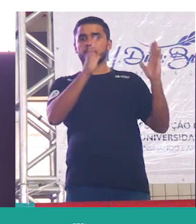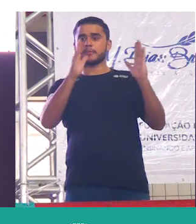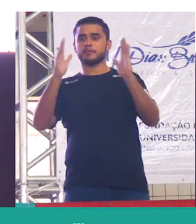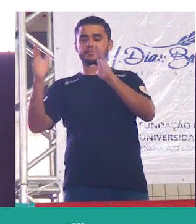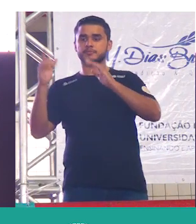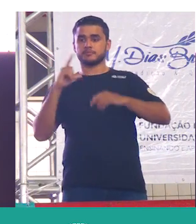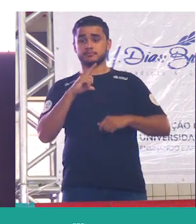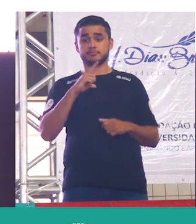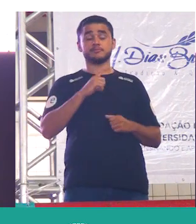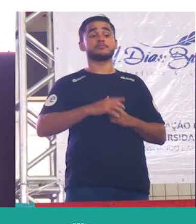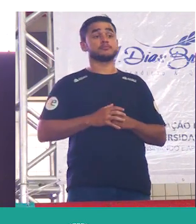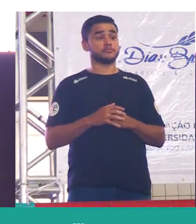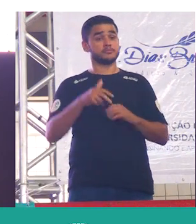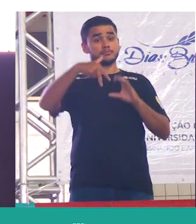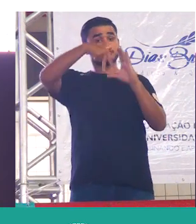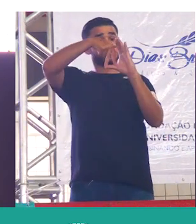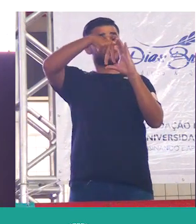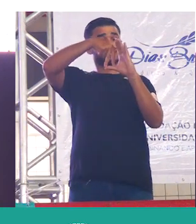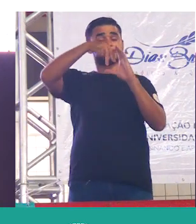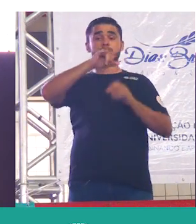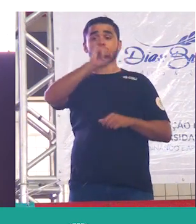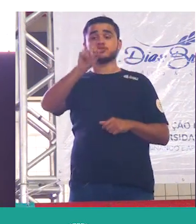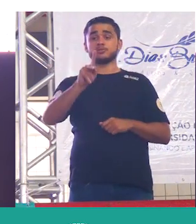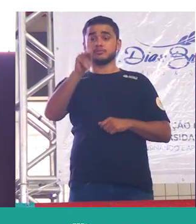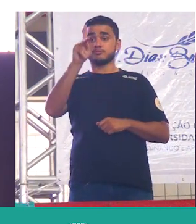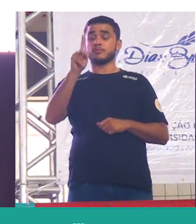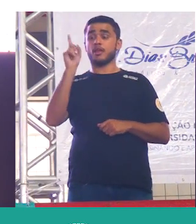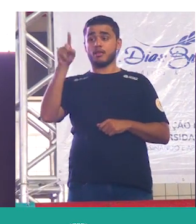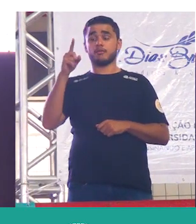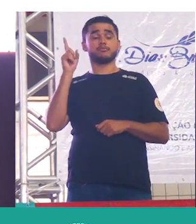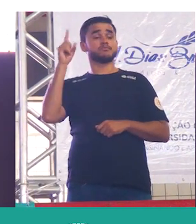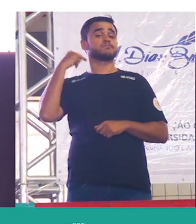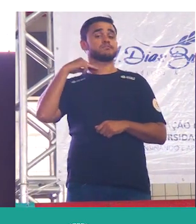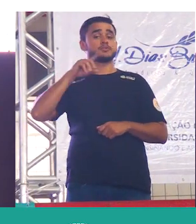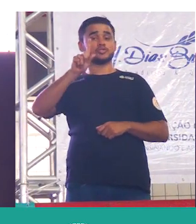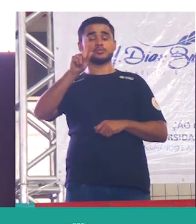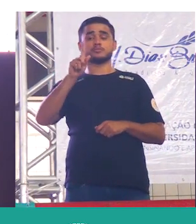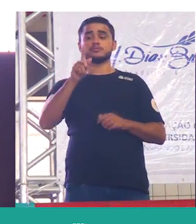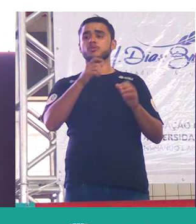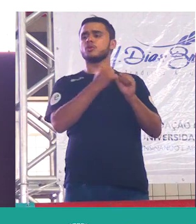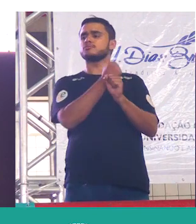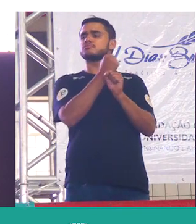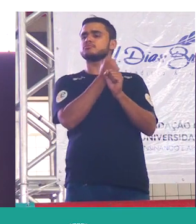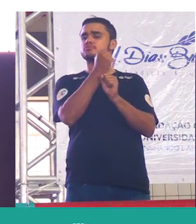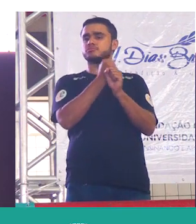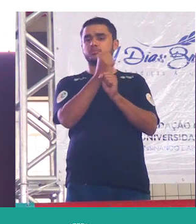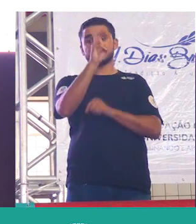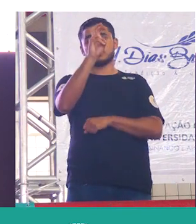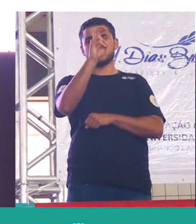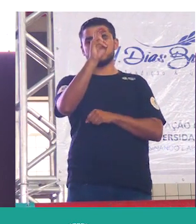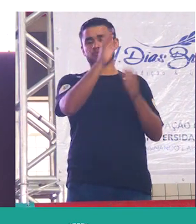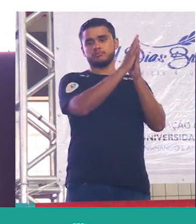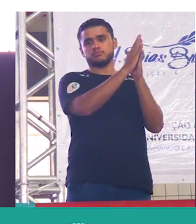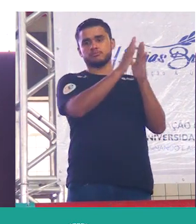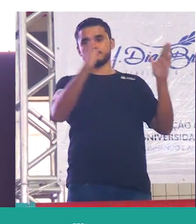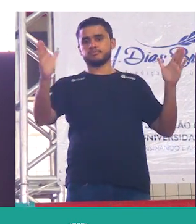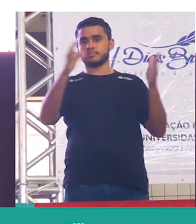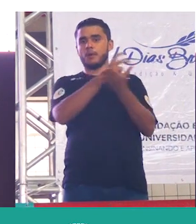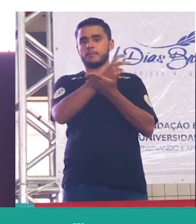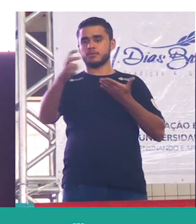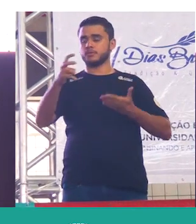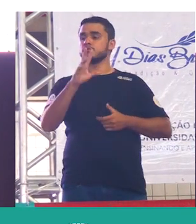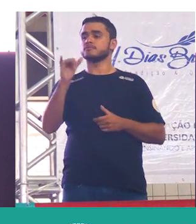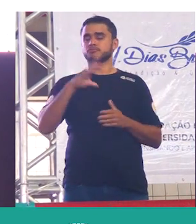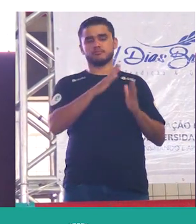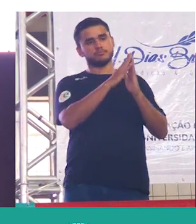5. JK era mineiro. Quantos anos ficou no governo? 5. Ele conseguiu